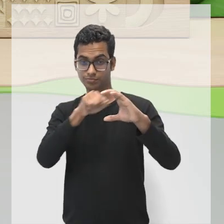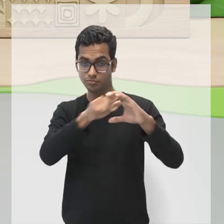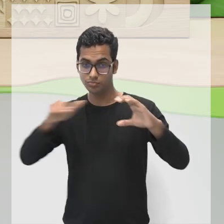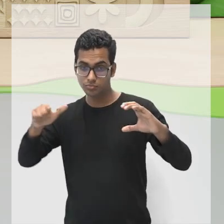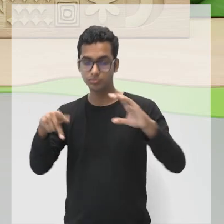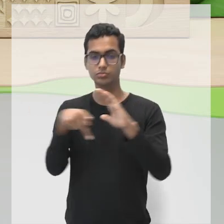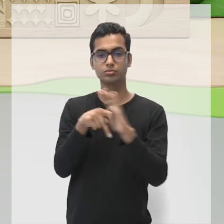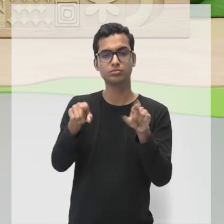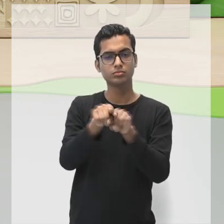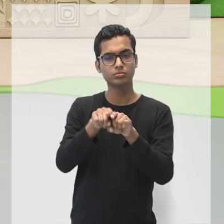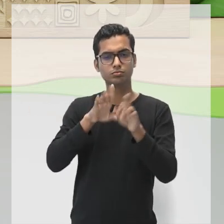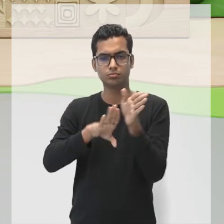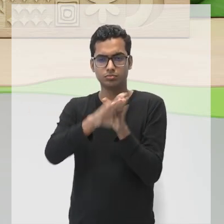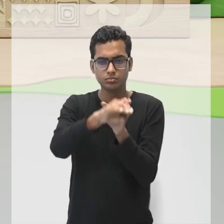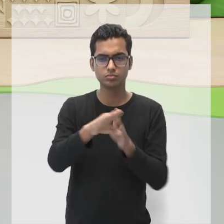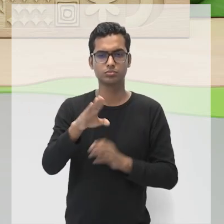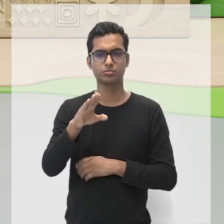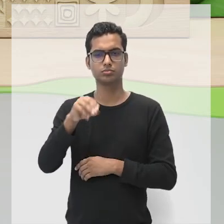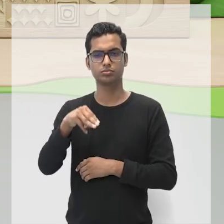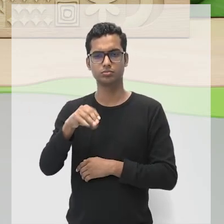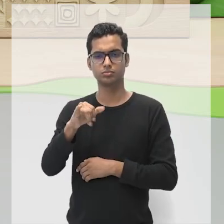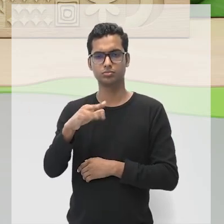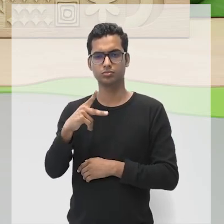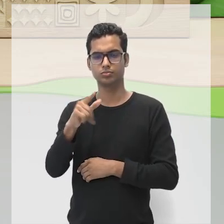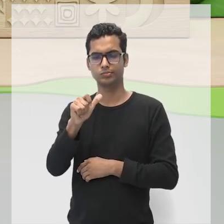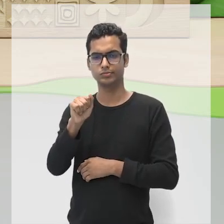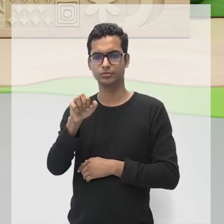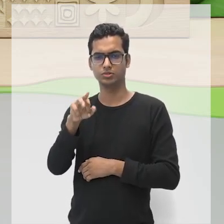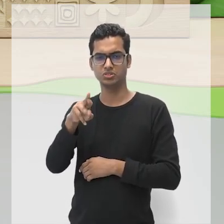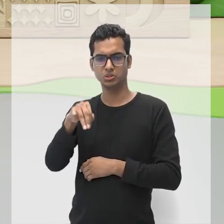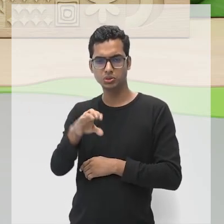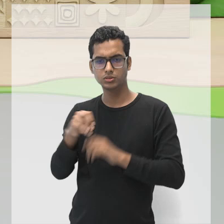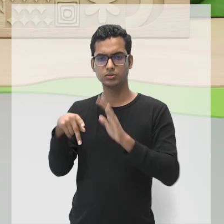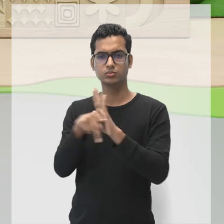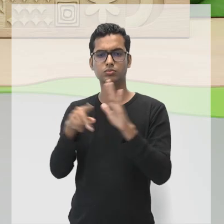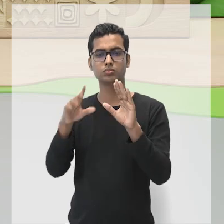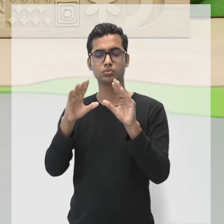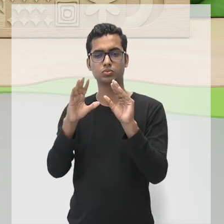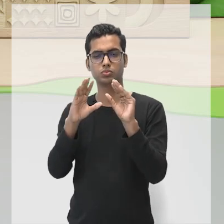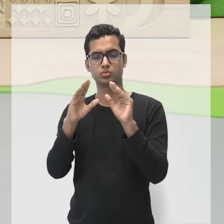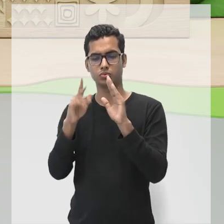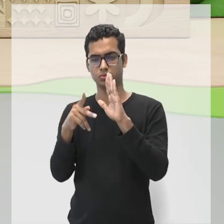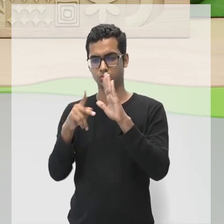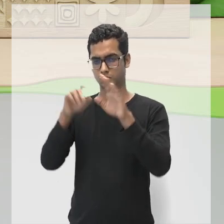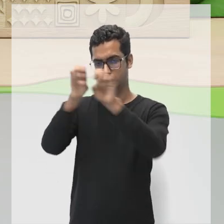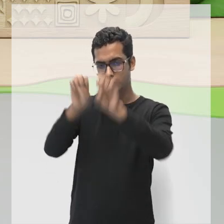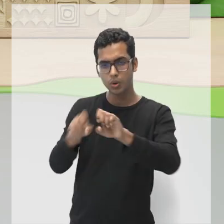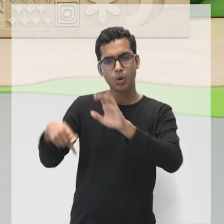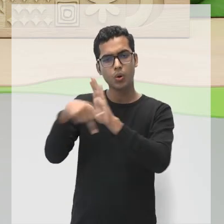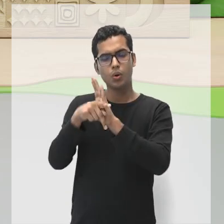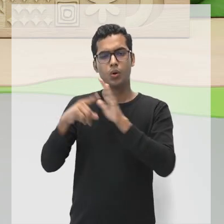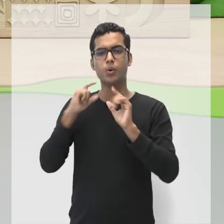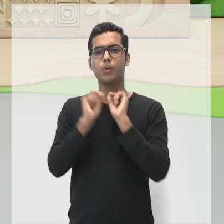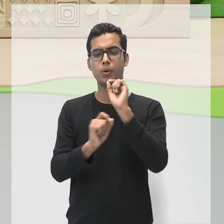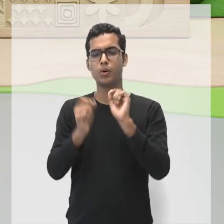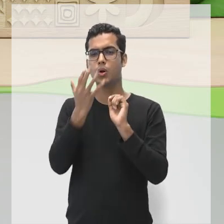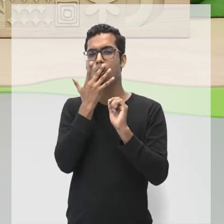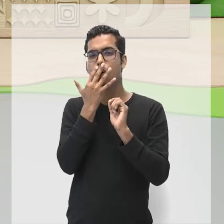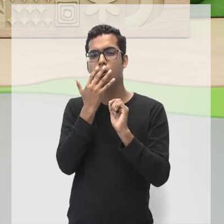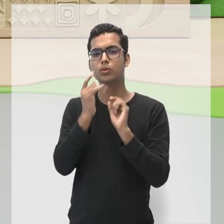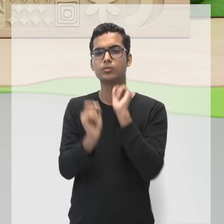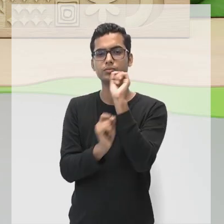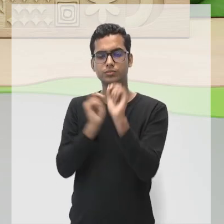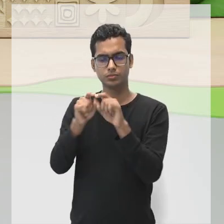são organismos formados por células procariontes. E observe aqui, em amarelo, nós temos